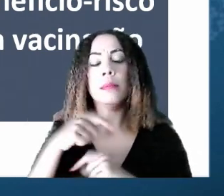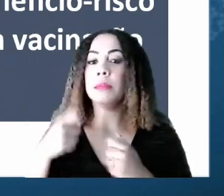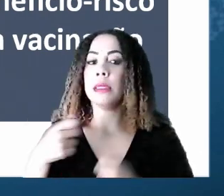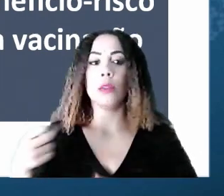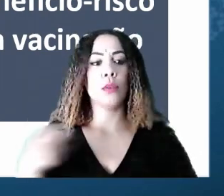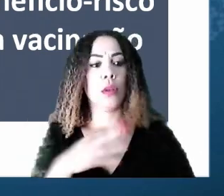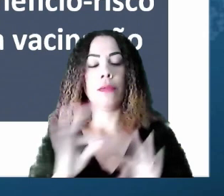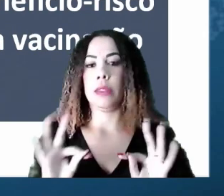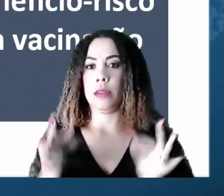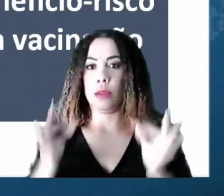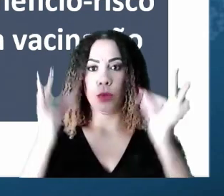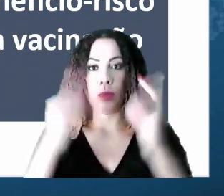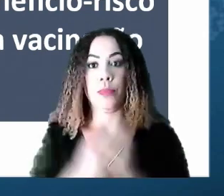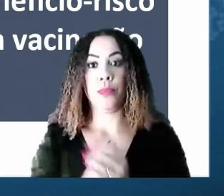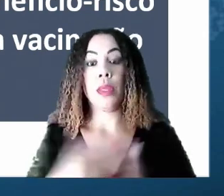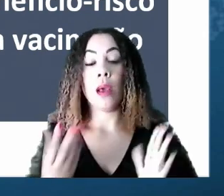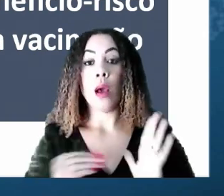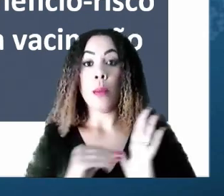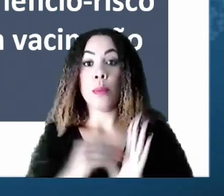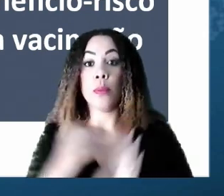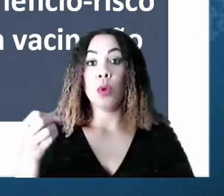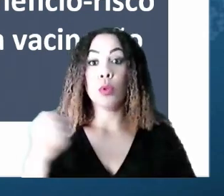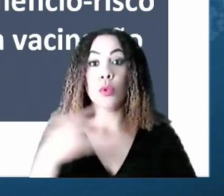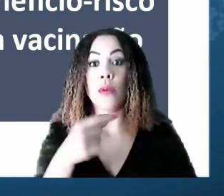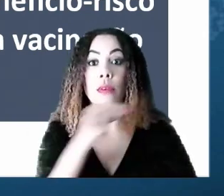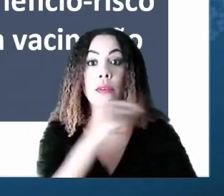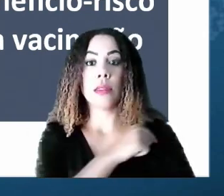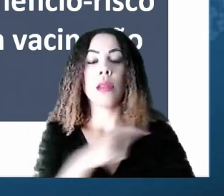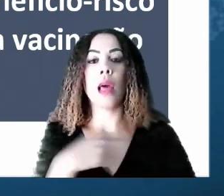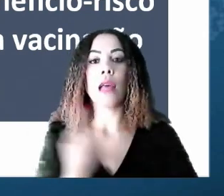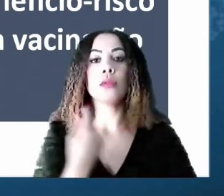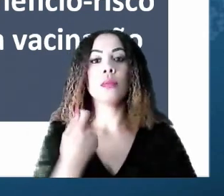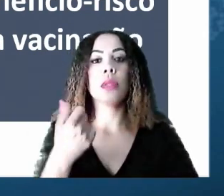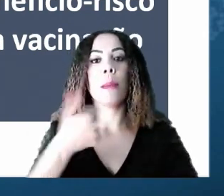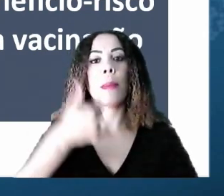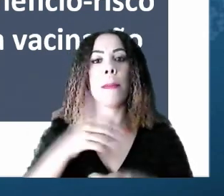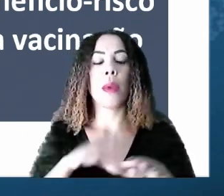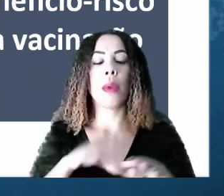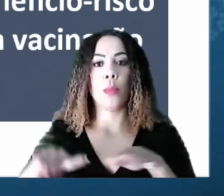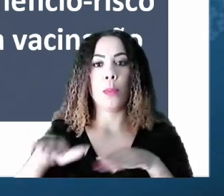incorporar uma vacina, a gente precisa dar o primeiro passo. Porém, se a gente